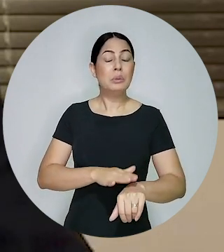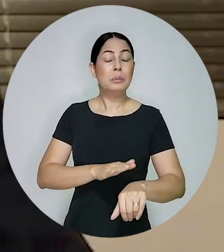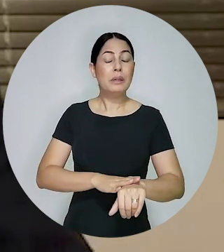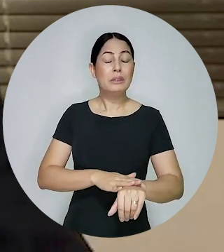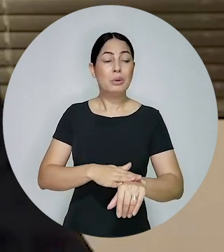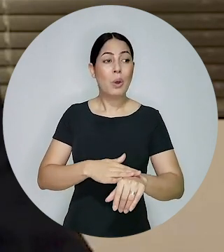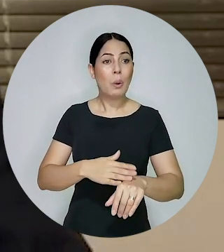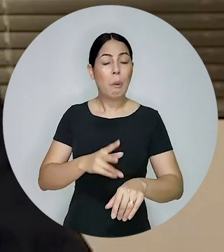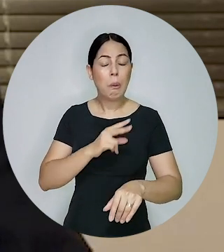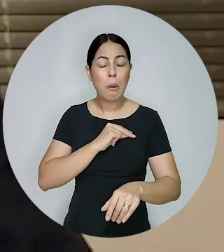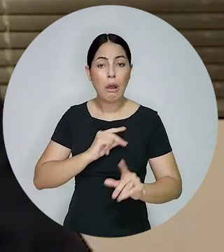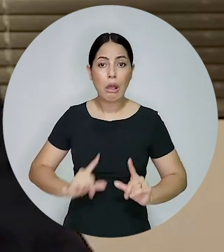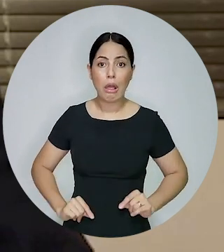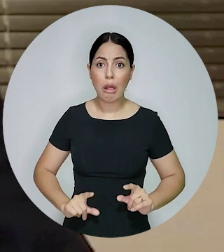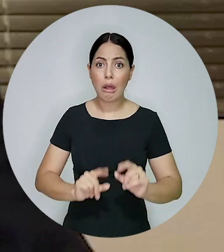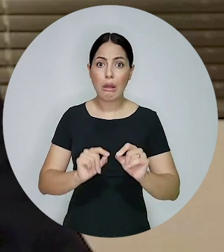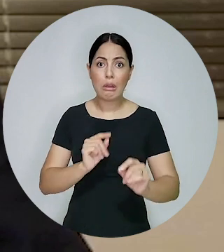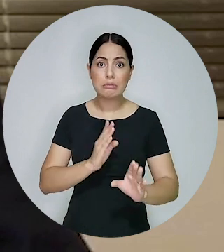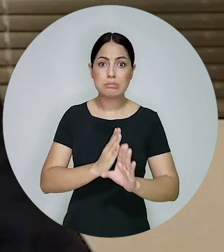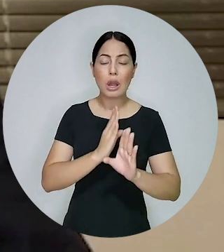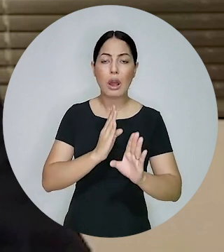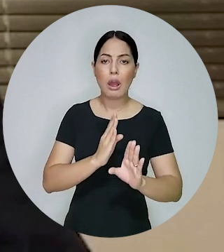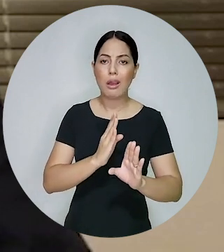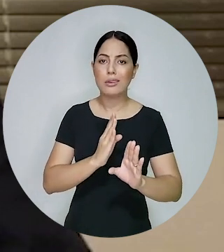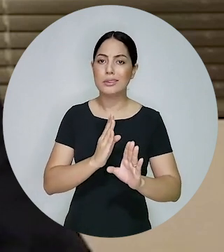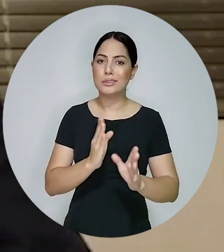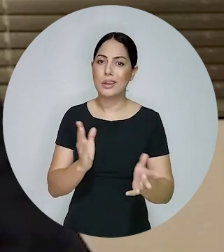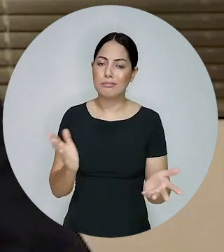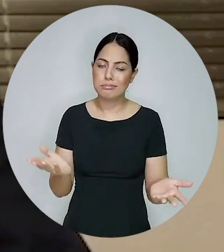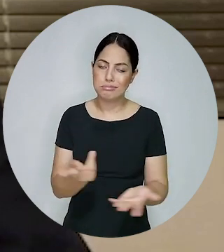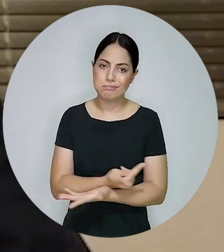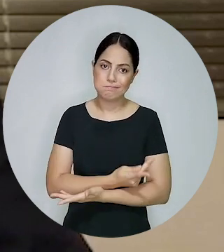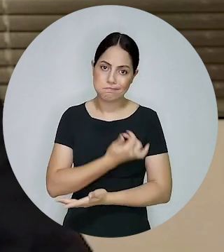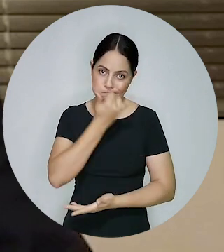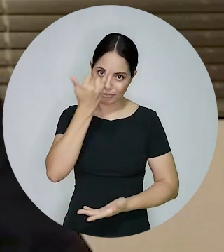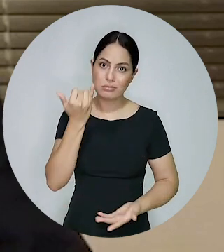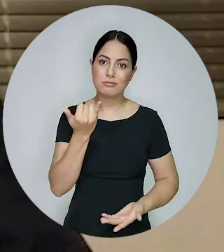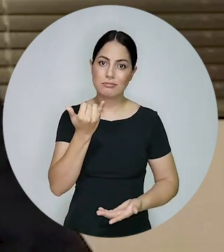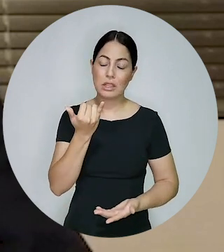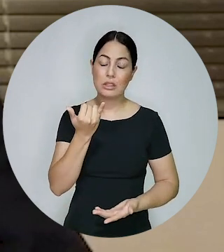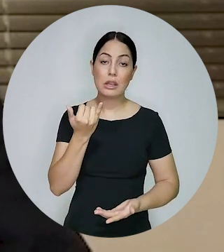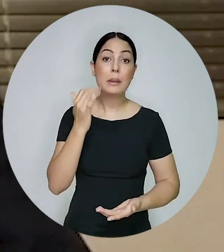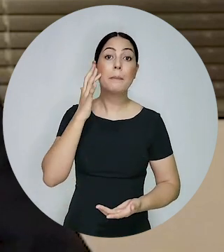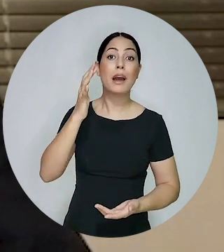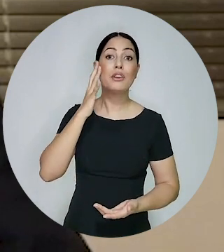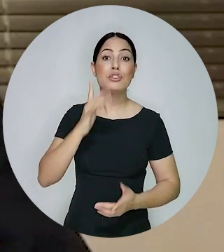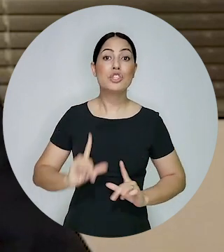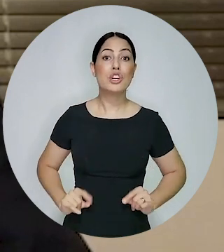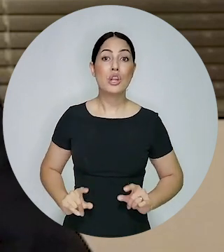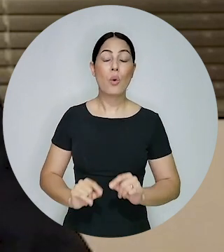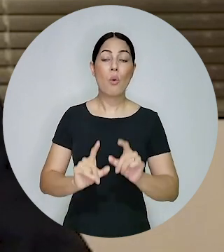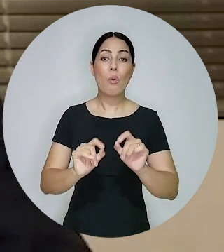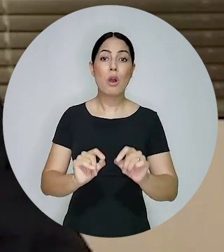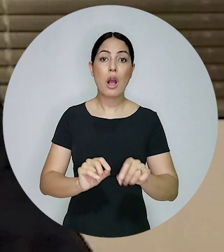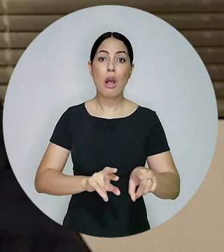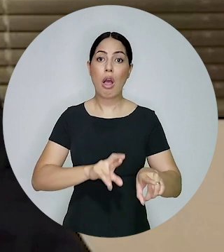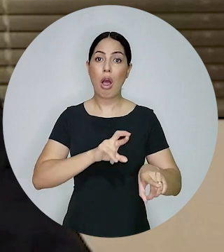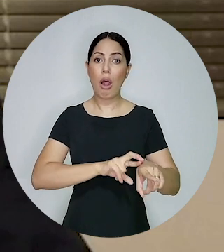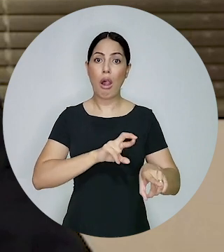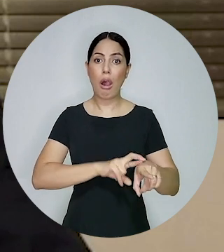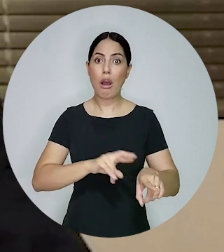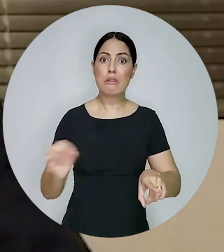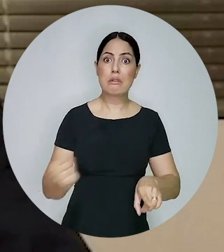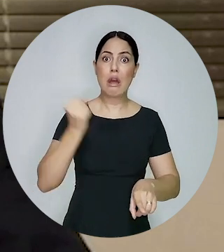e quando a pessoa, de repente, vai se arrepender, já é bastante tarde, né? Um câncer agressivo, uma vez instalado, eu acho que é muito